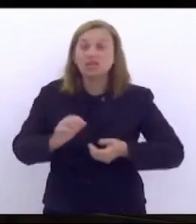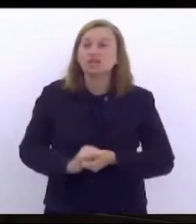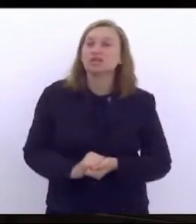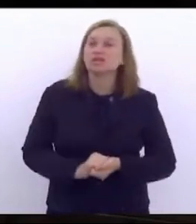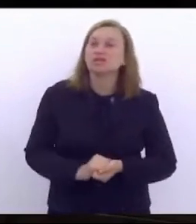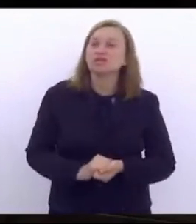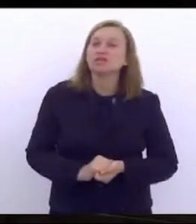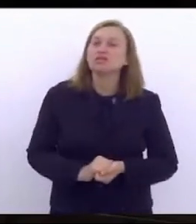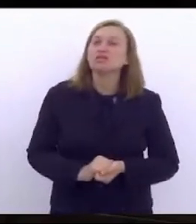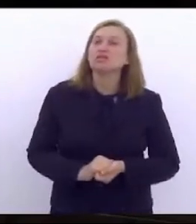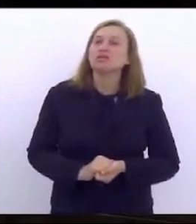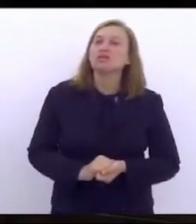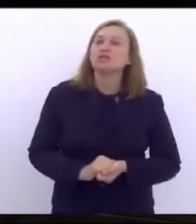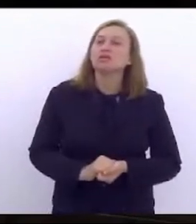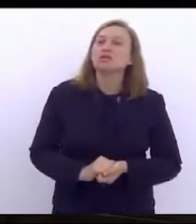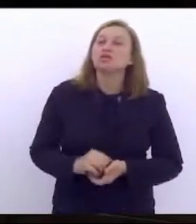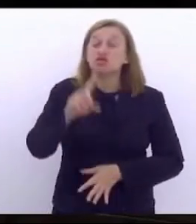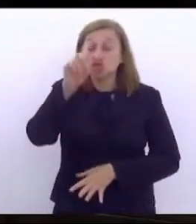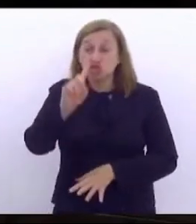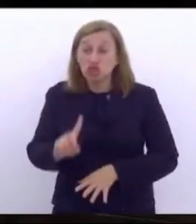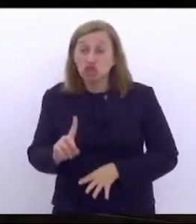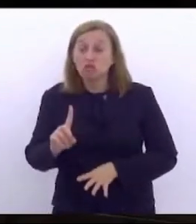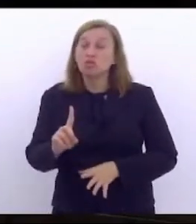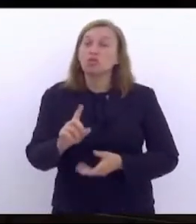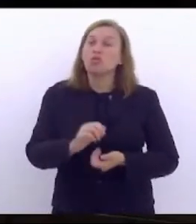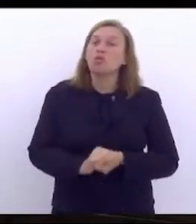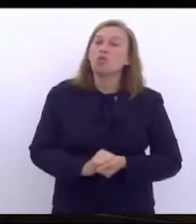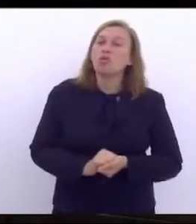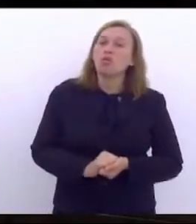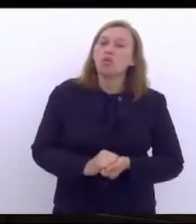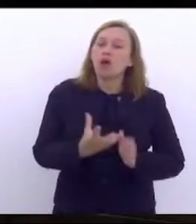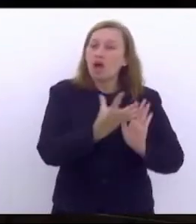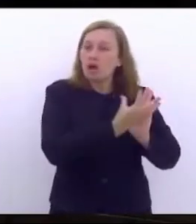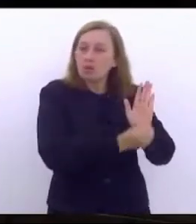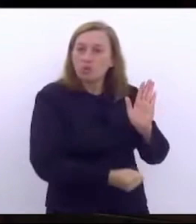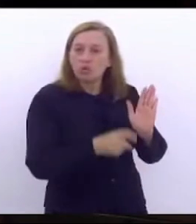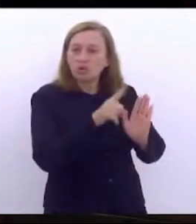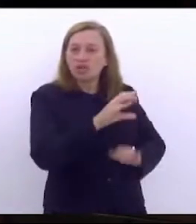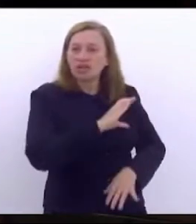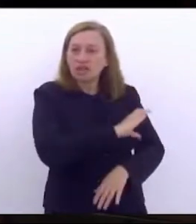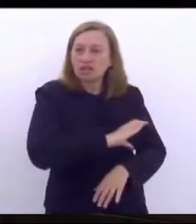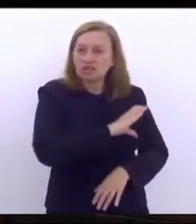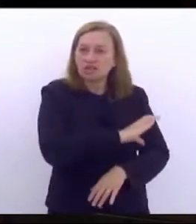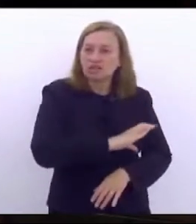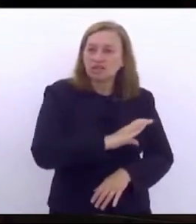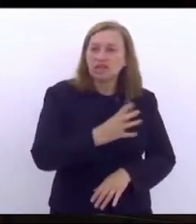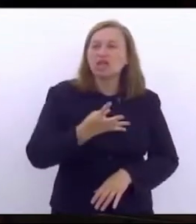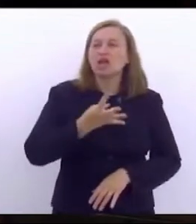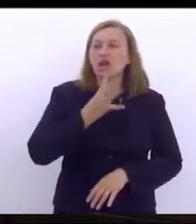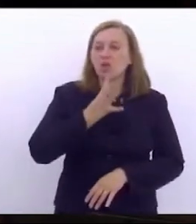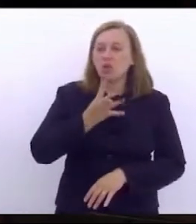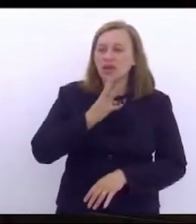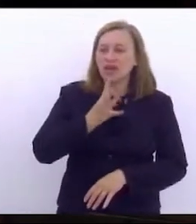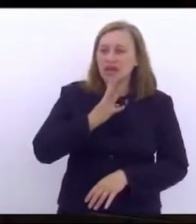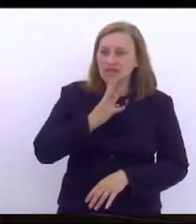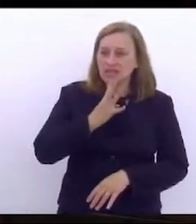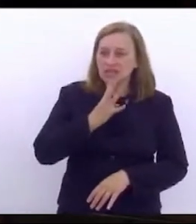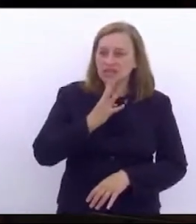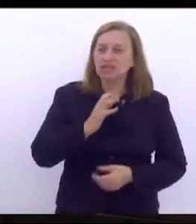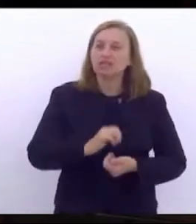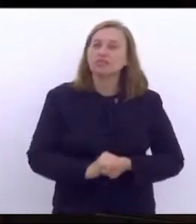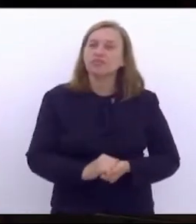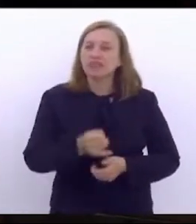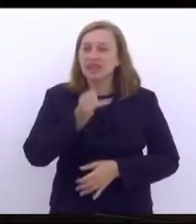entidades pró-legalização, pró-direito ao aborto, lá no Canadá, reconhecem que eles têm um grande problema de subnotificação. Por exemplo, o estado de